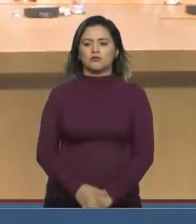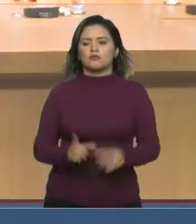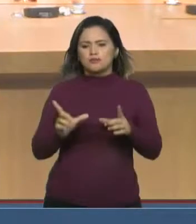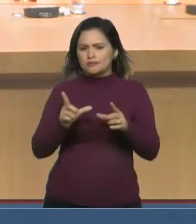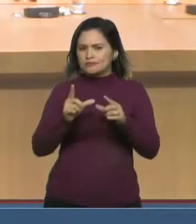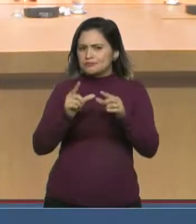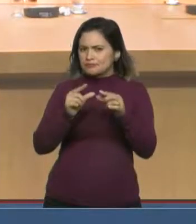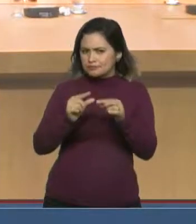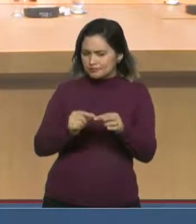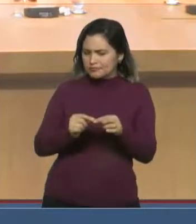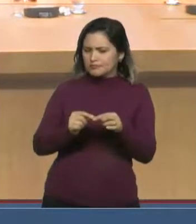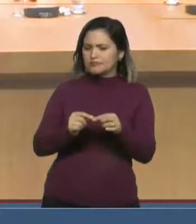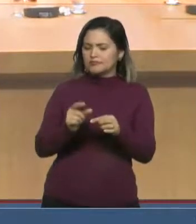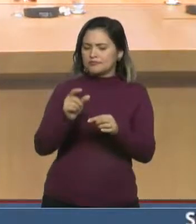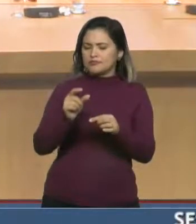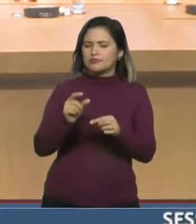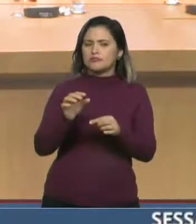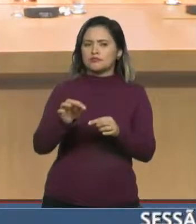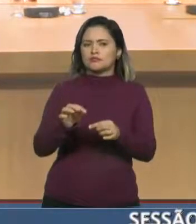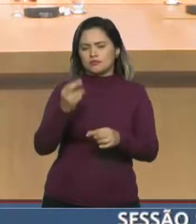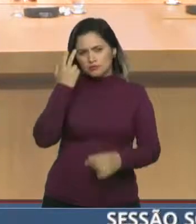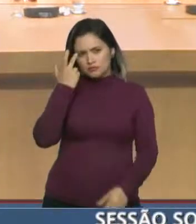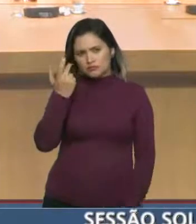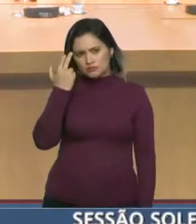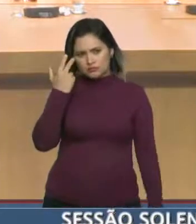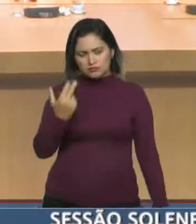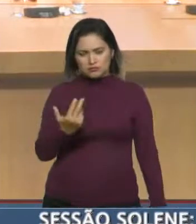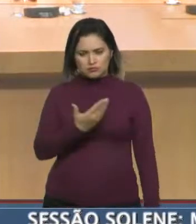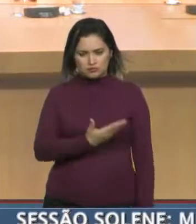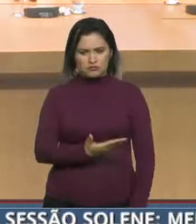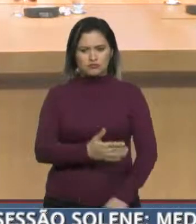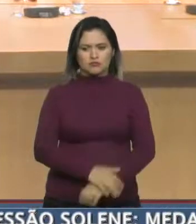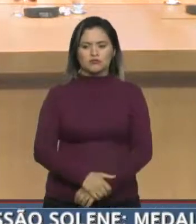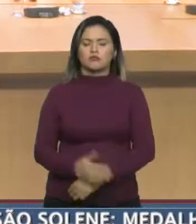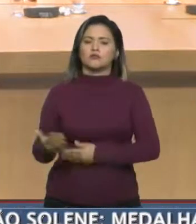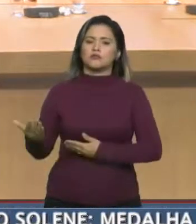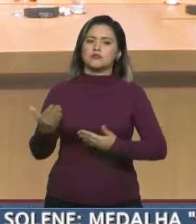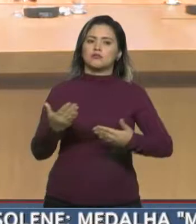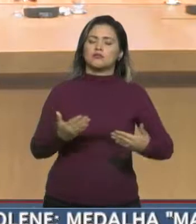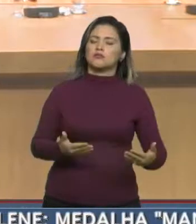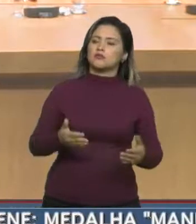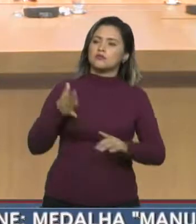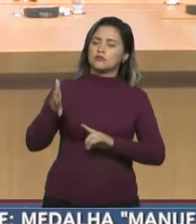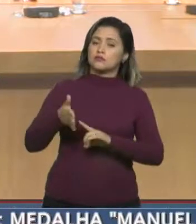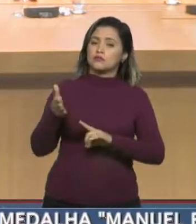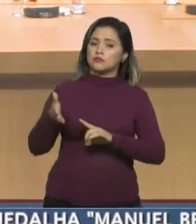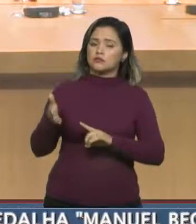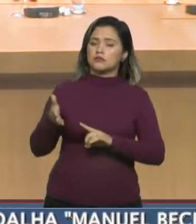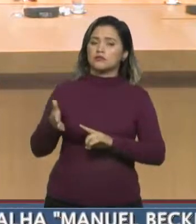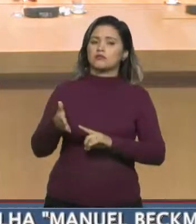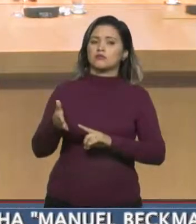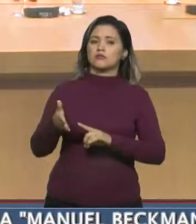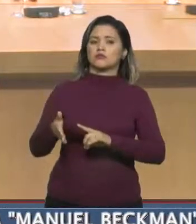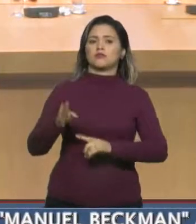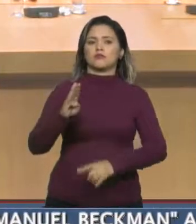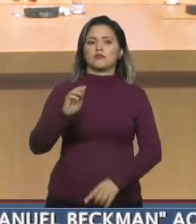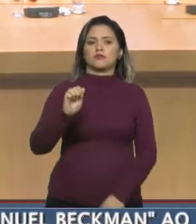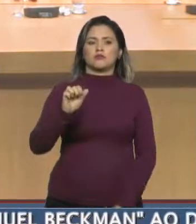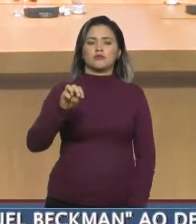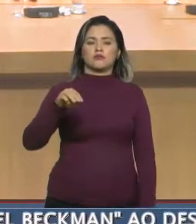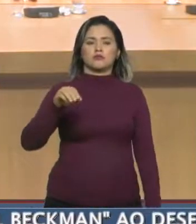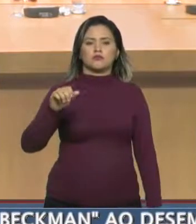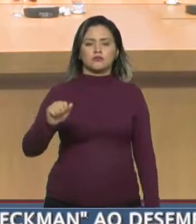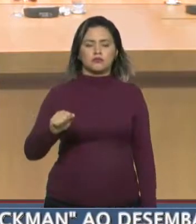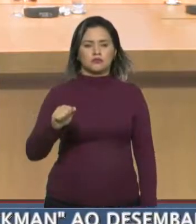desembargador Baima. Concedo a palavra ao desembargador Antônio Fernando Baima Araújo, homenageado nesta sessão